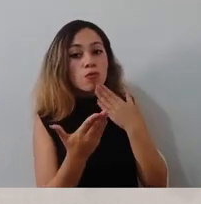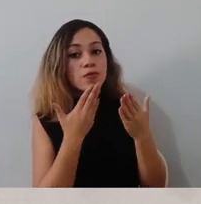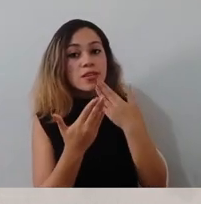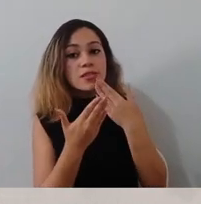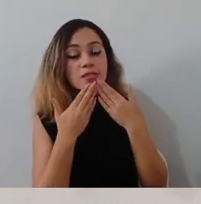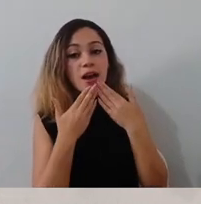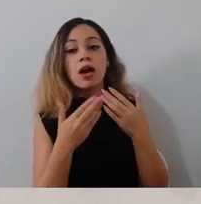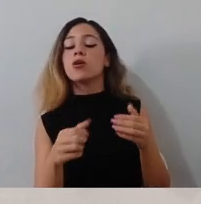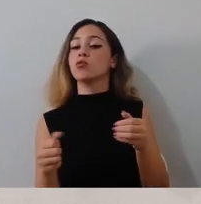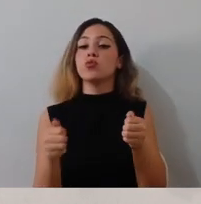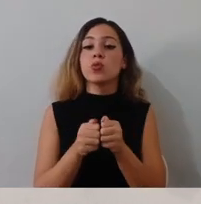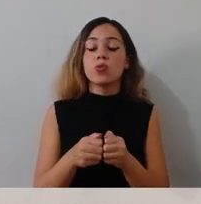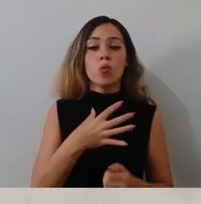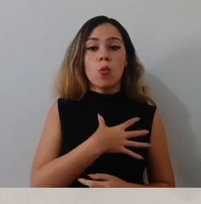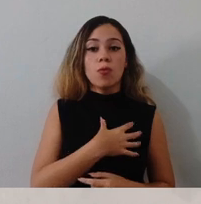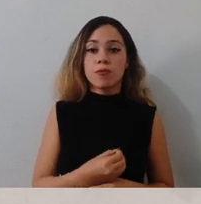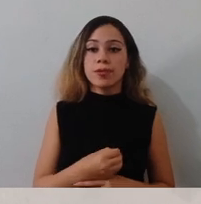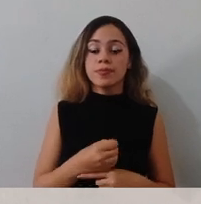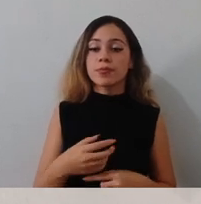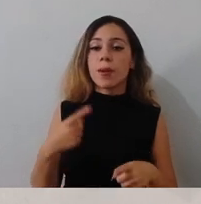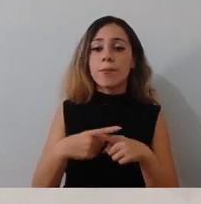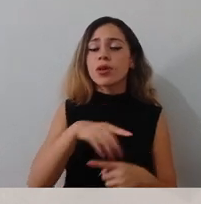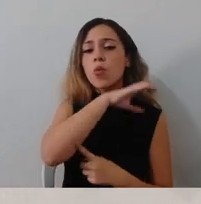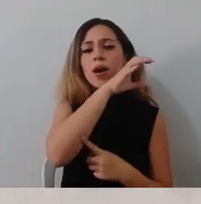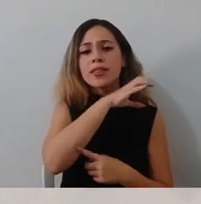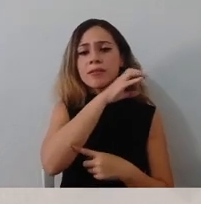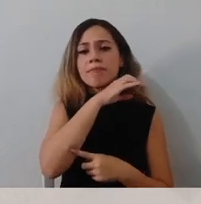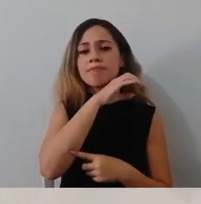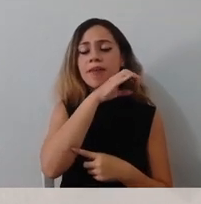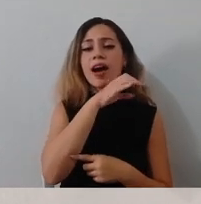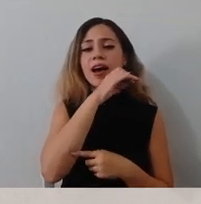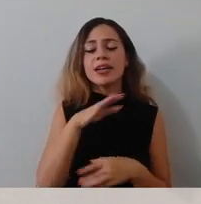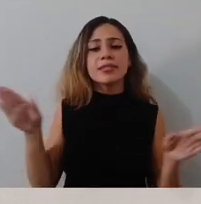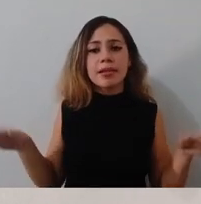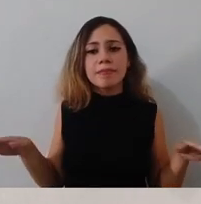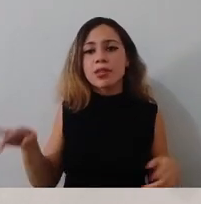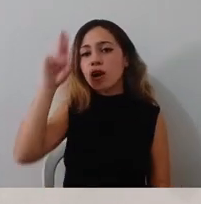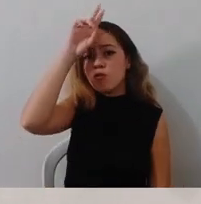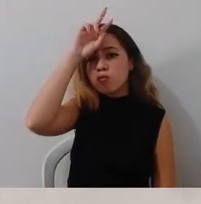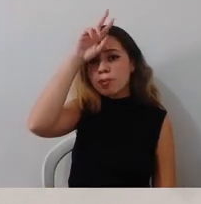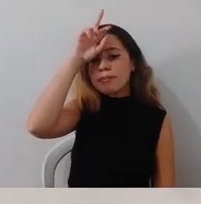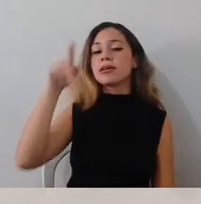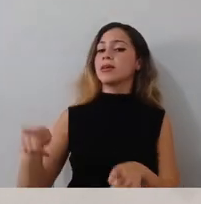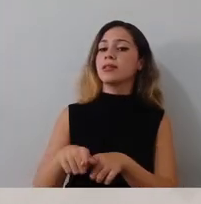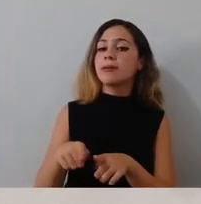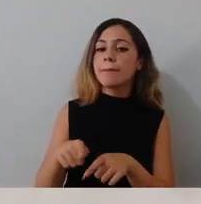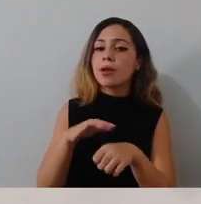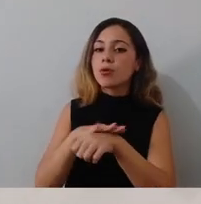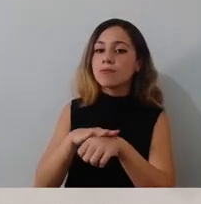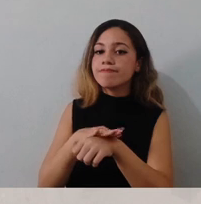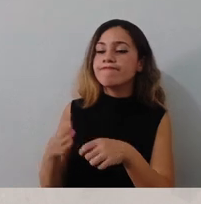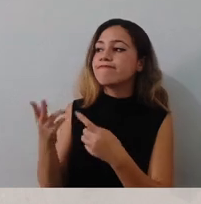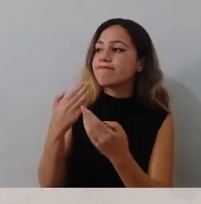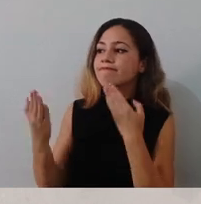filho, porque a comunicação, os animais se comunicam, as abelhas, as formigas.